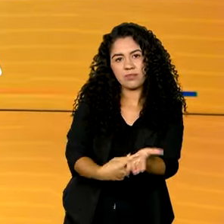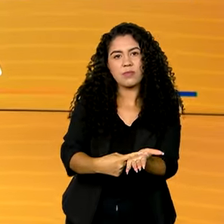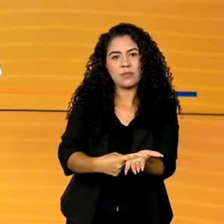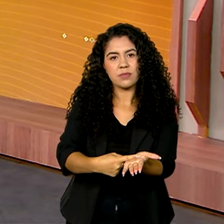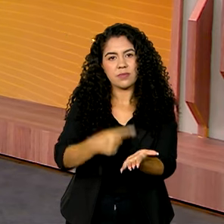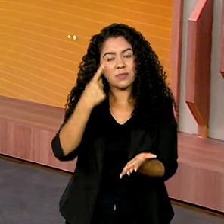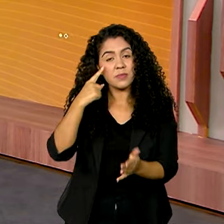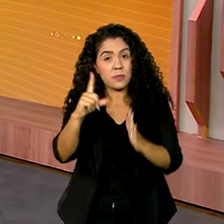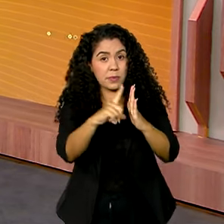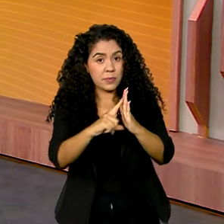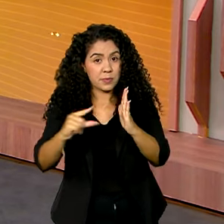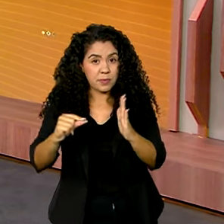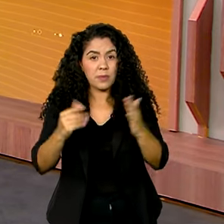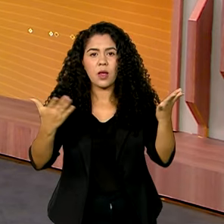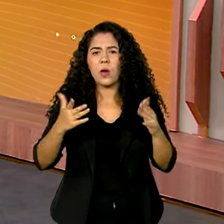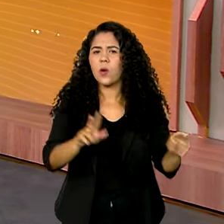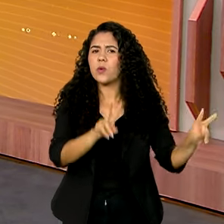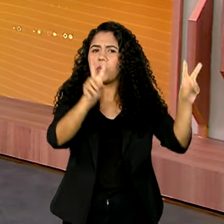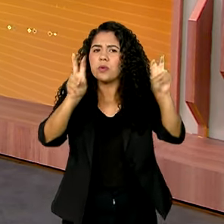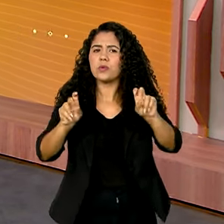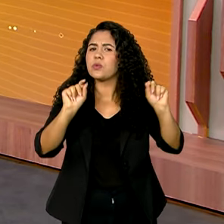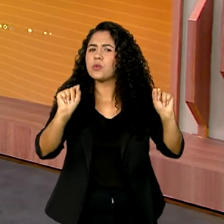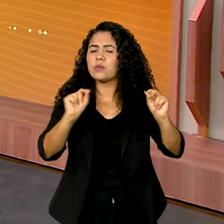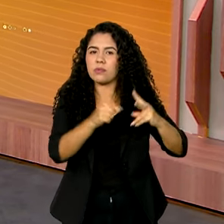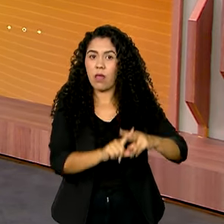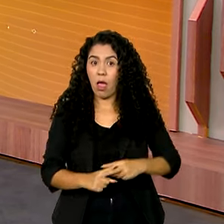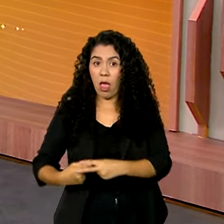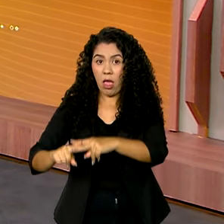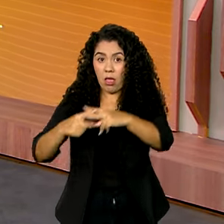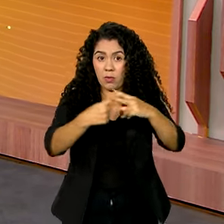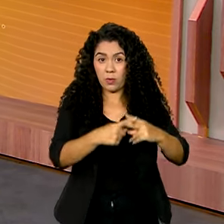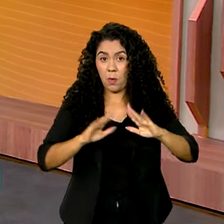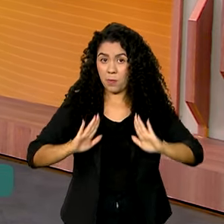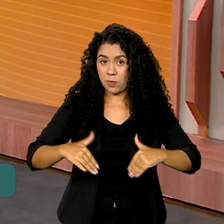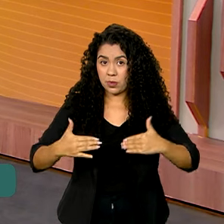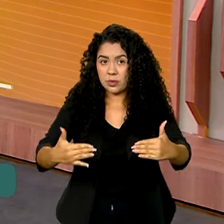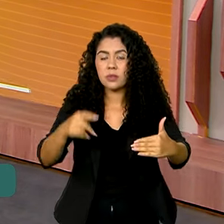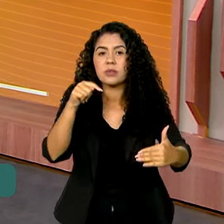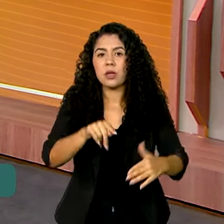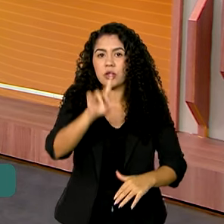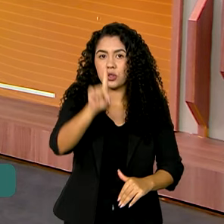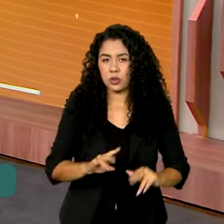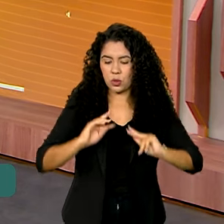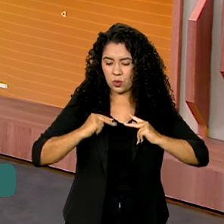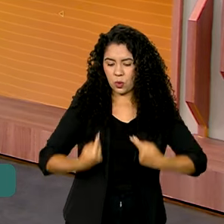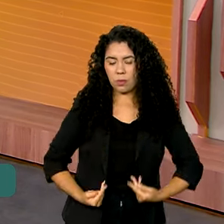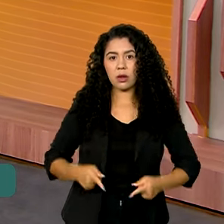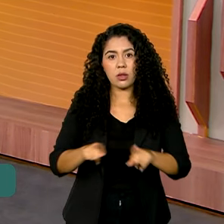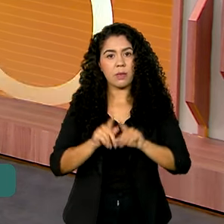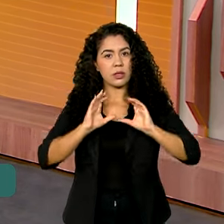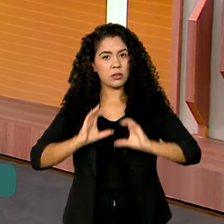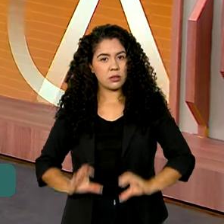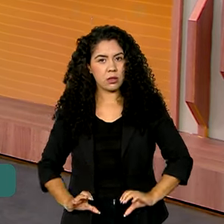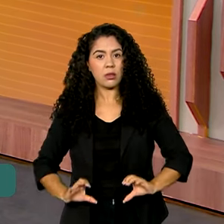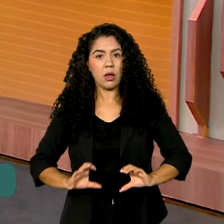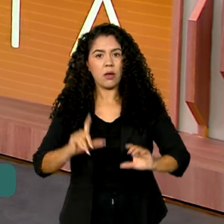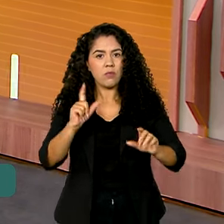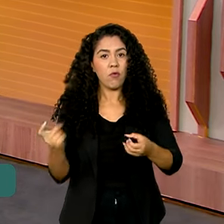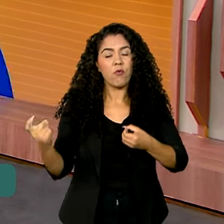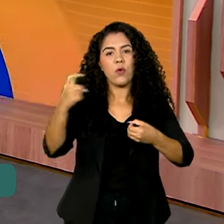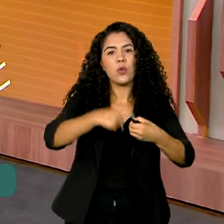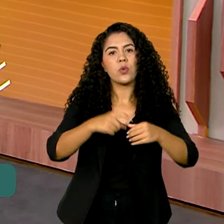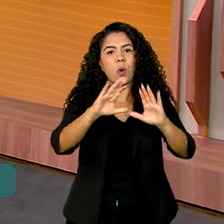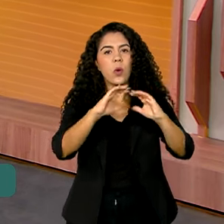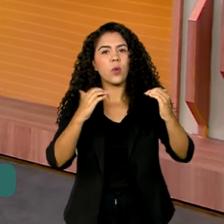Planalto. O assunto agora é reparação. O Ministério dos Direitos Humanos e da Cidadania retomou os trabalhos da Comissão Especial